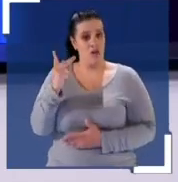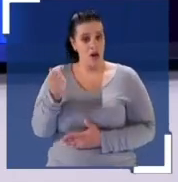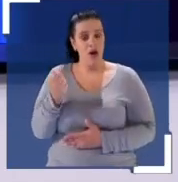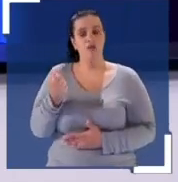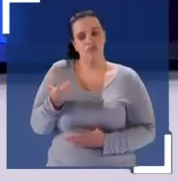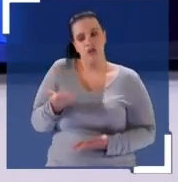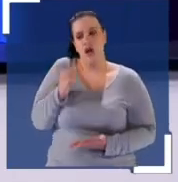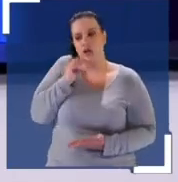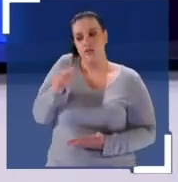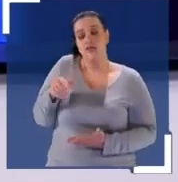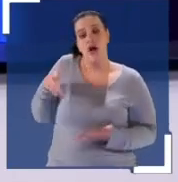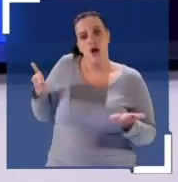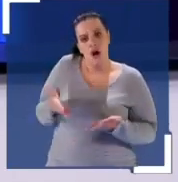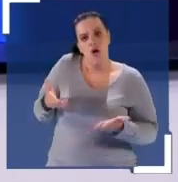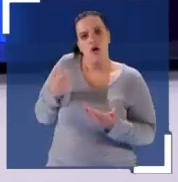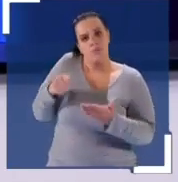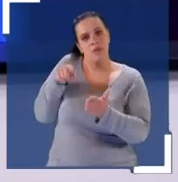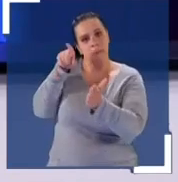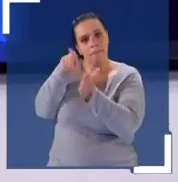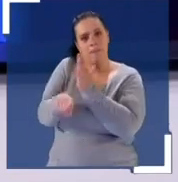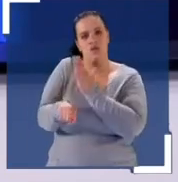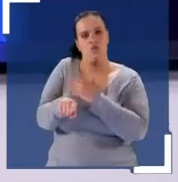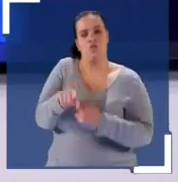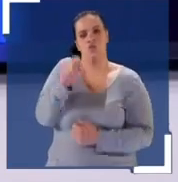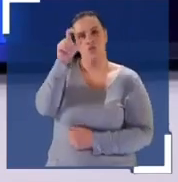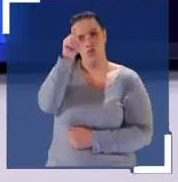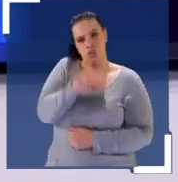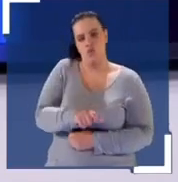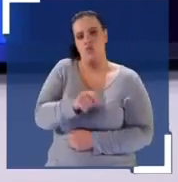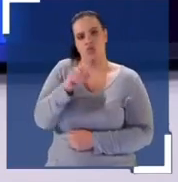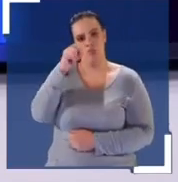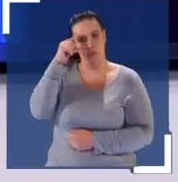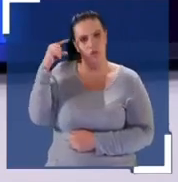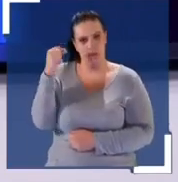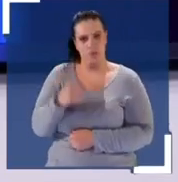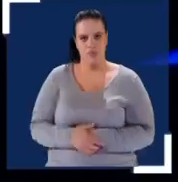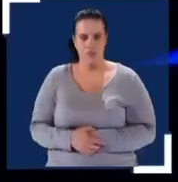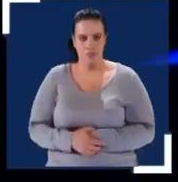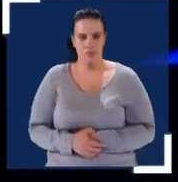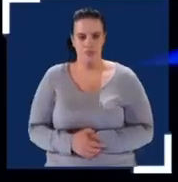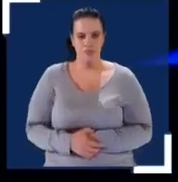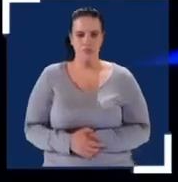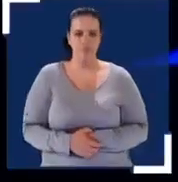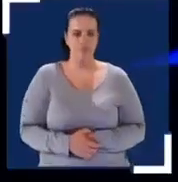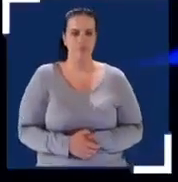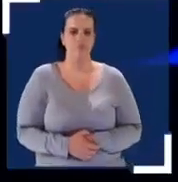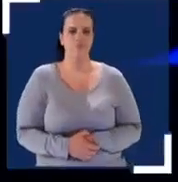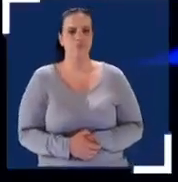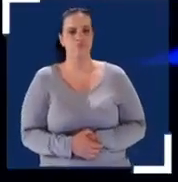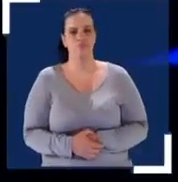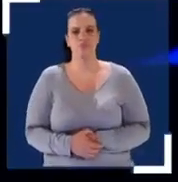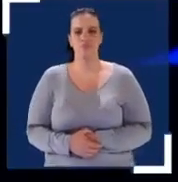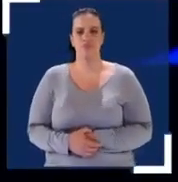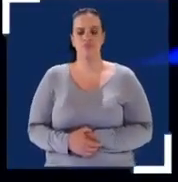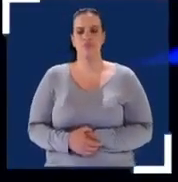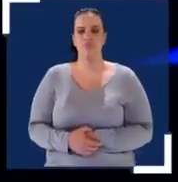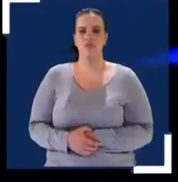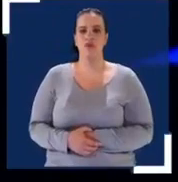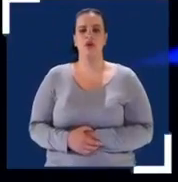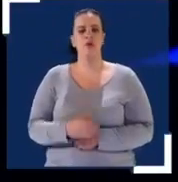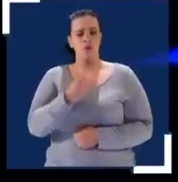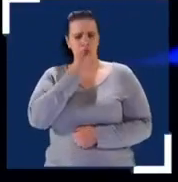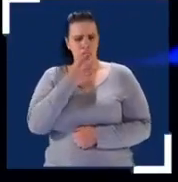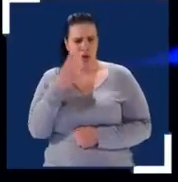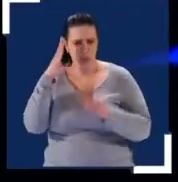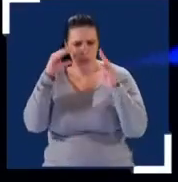Daniela, por favor, que a sua pergunta deve ser dirigida ao candidato Márcio França. Boa noite, candidato. O